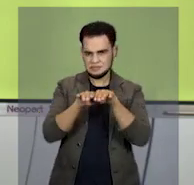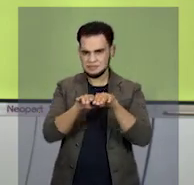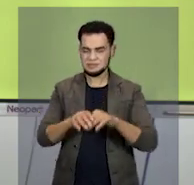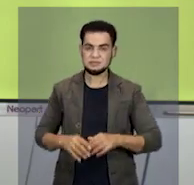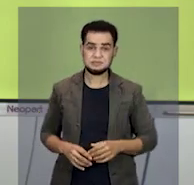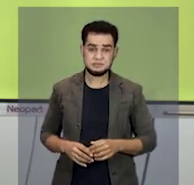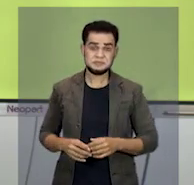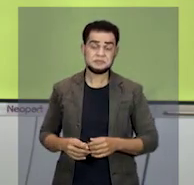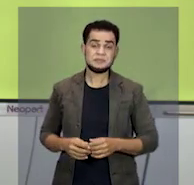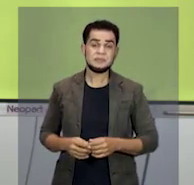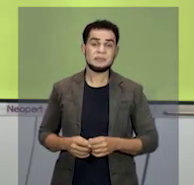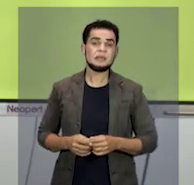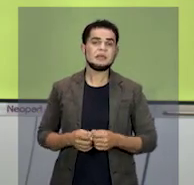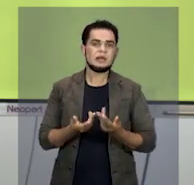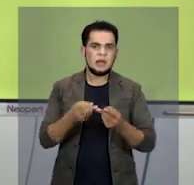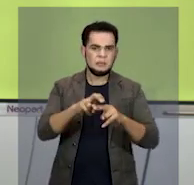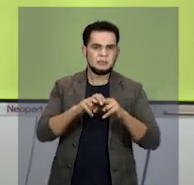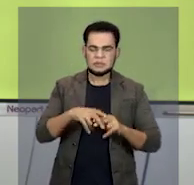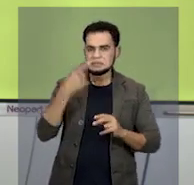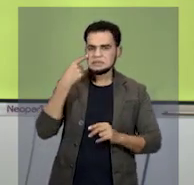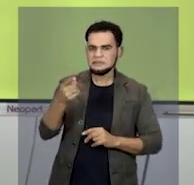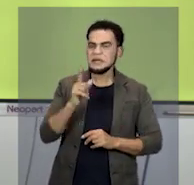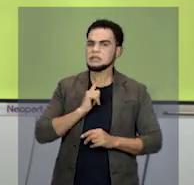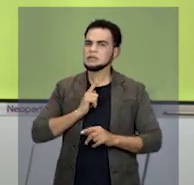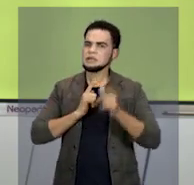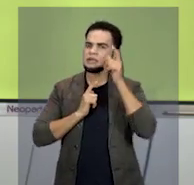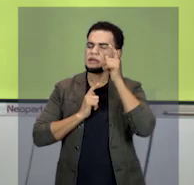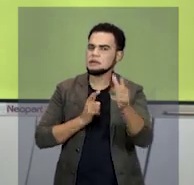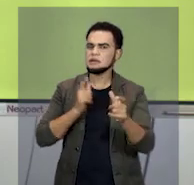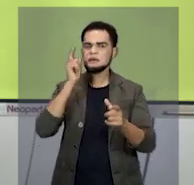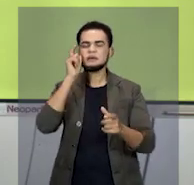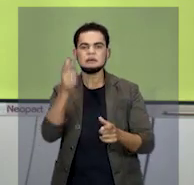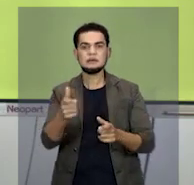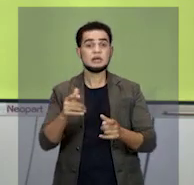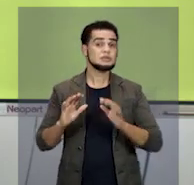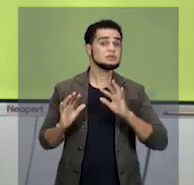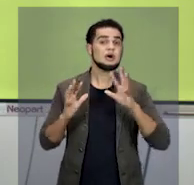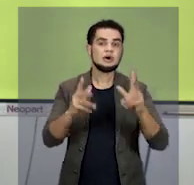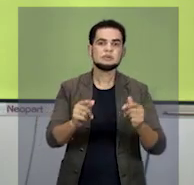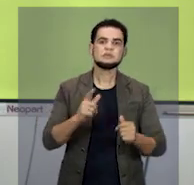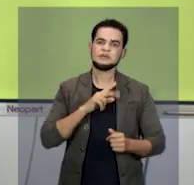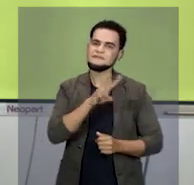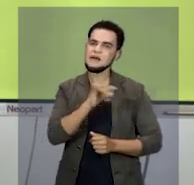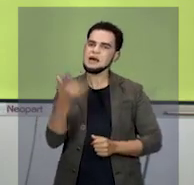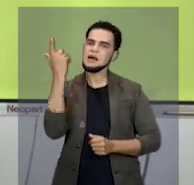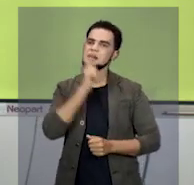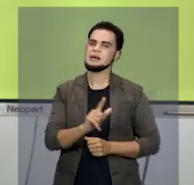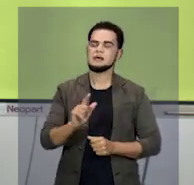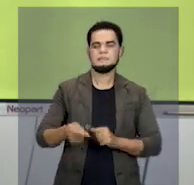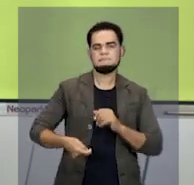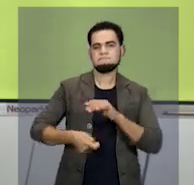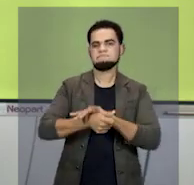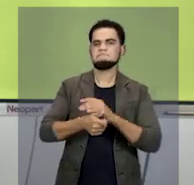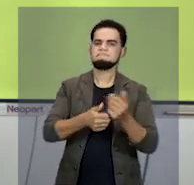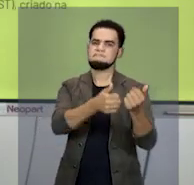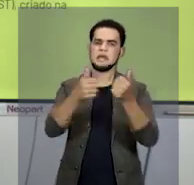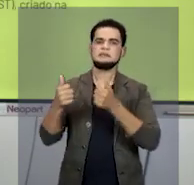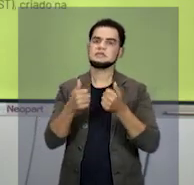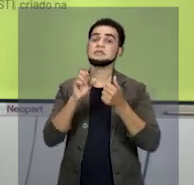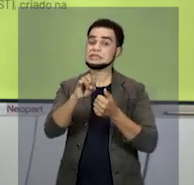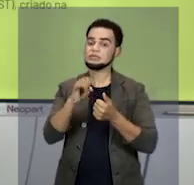ver, né, que são os interesses que vão trazer, que, claro, todo mundo vai beneficiar, né, justamente por essa coletividade